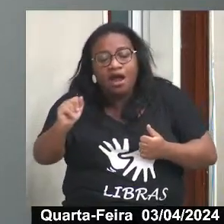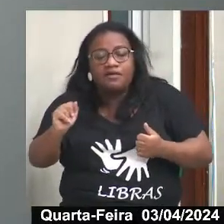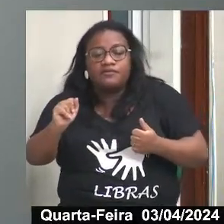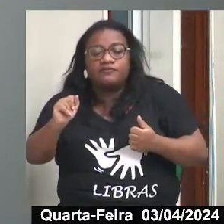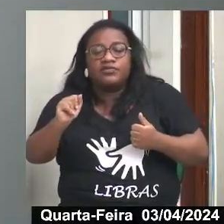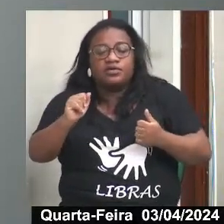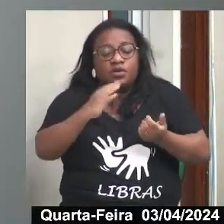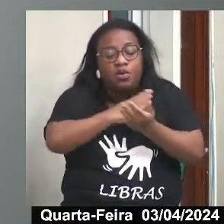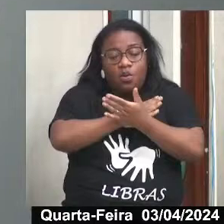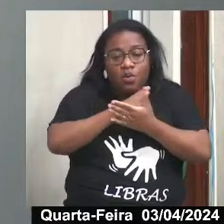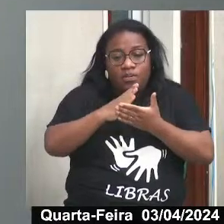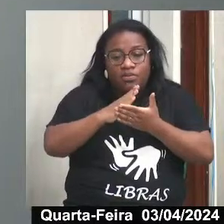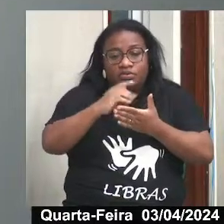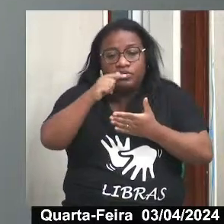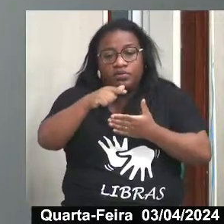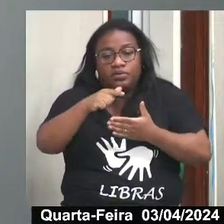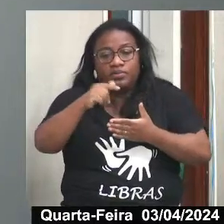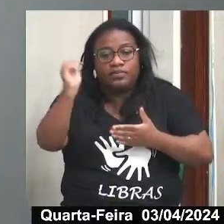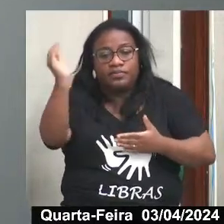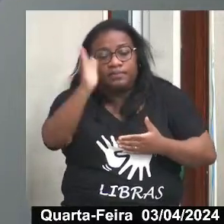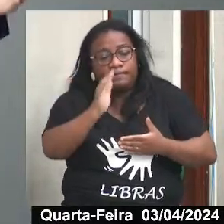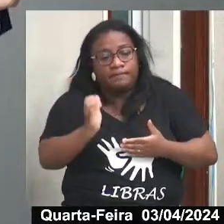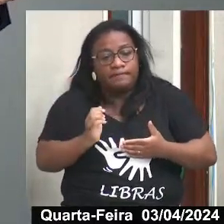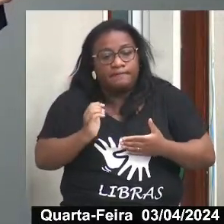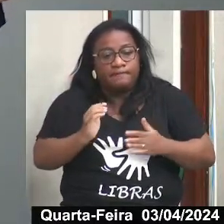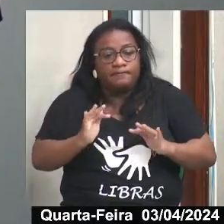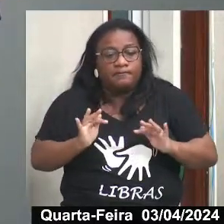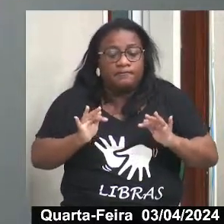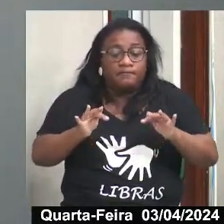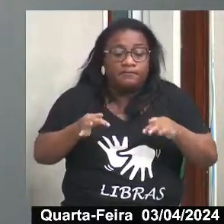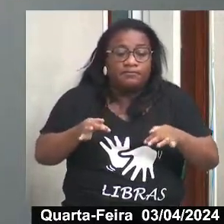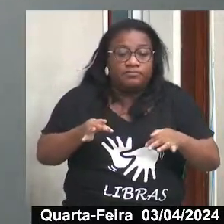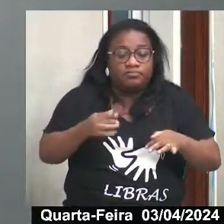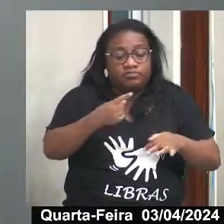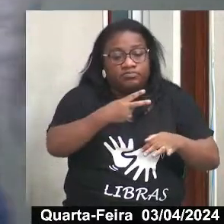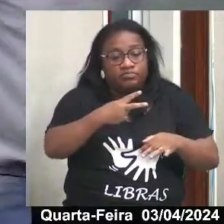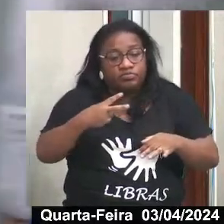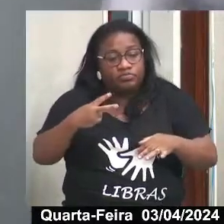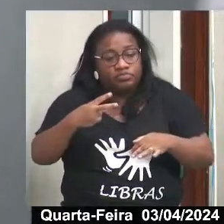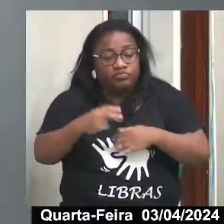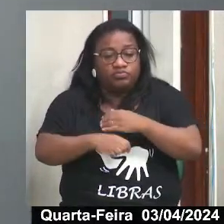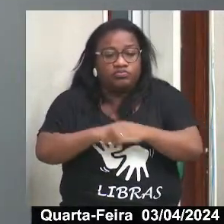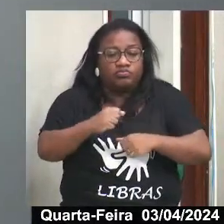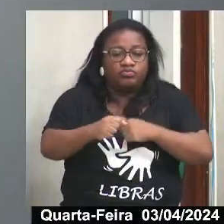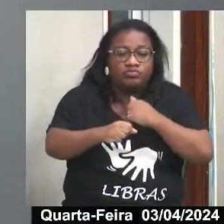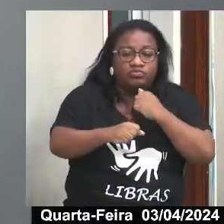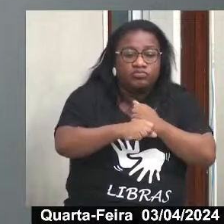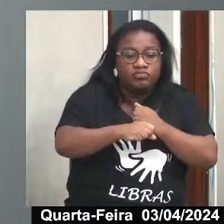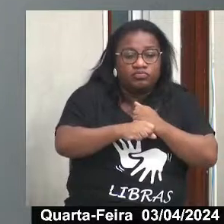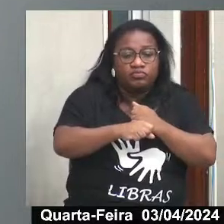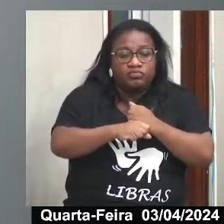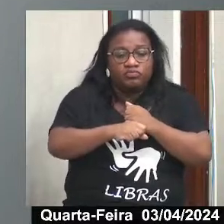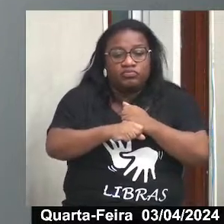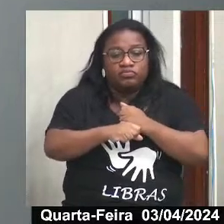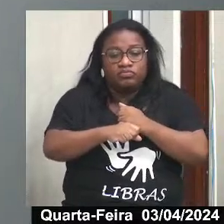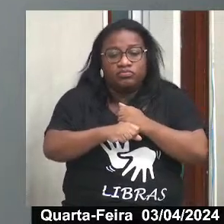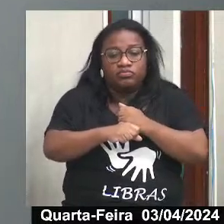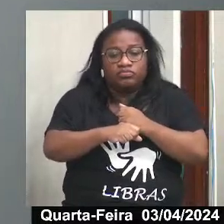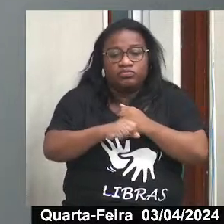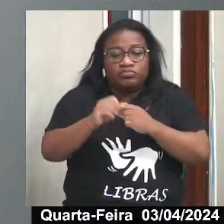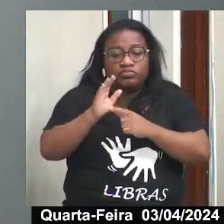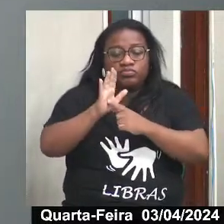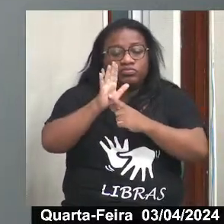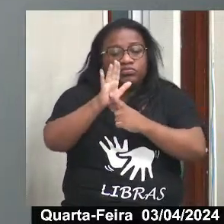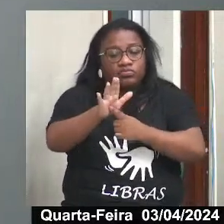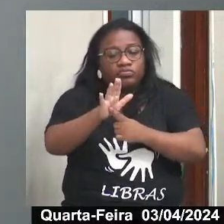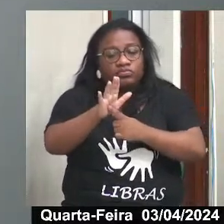nesse processo no Brasil e nos últimos 12 anos tem feito um trabalho belíssimo de encampar pautas